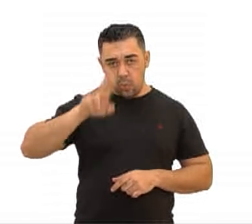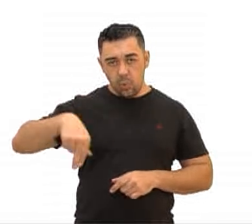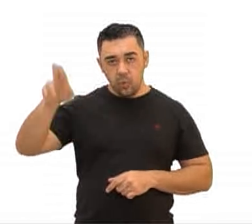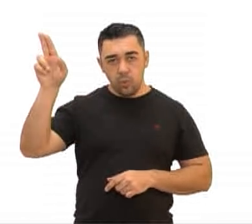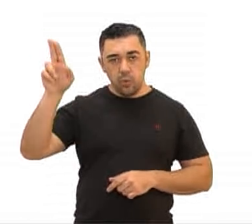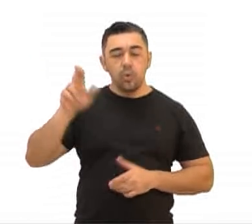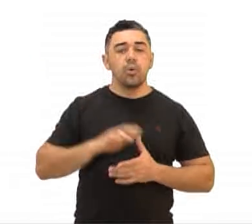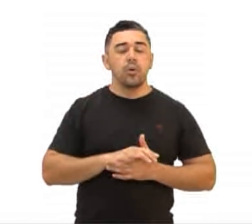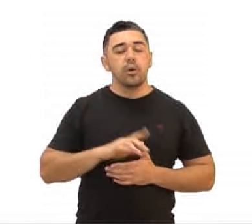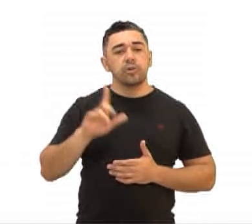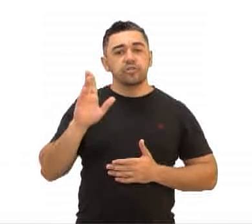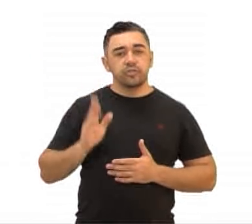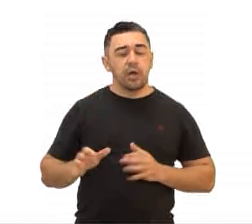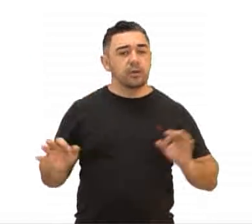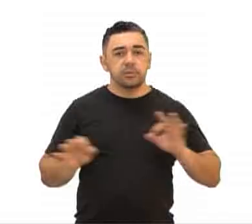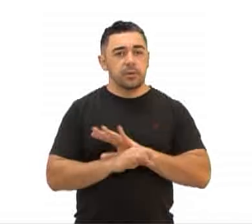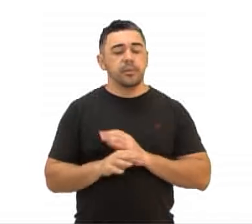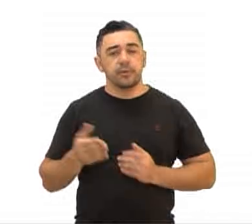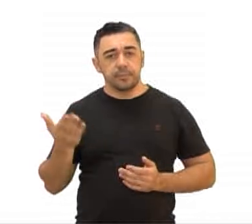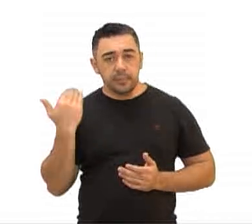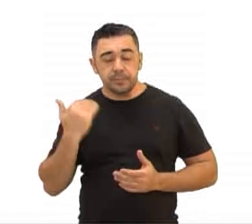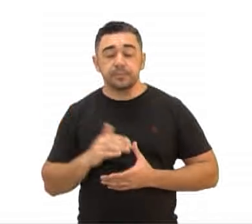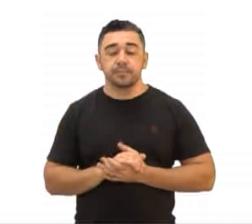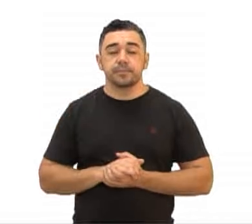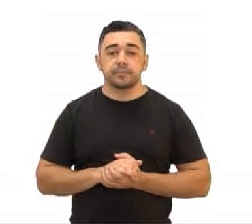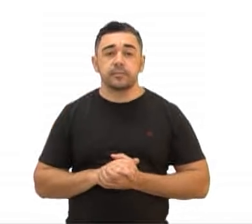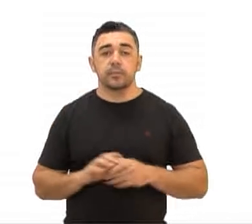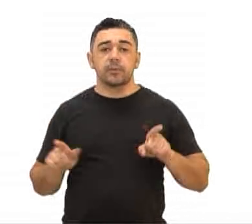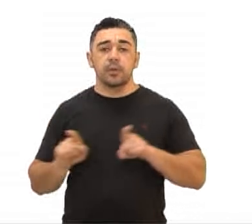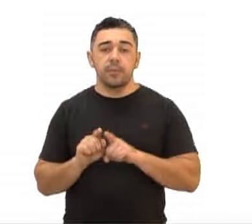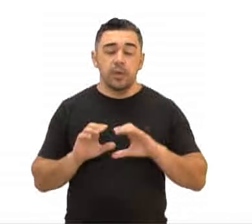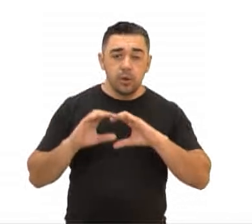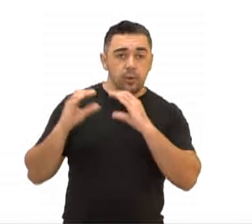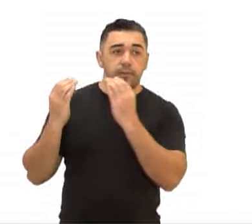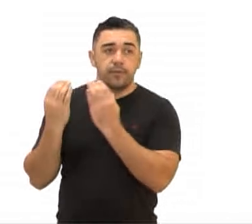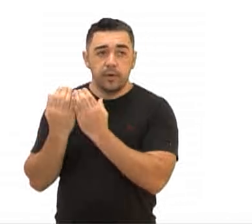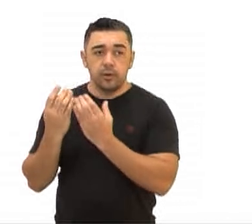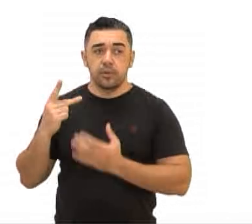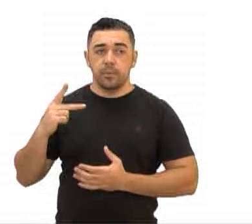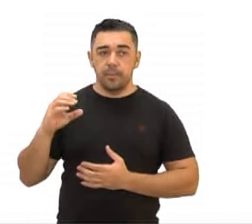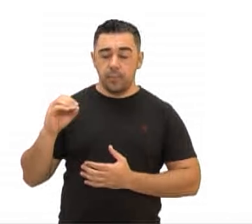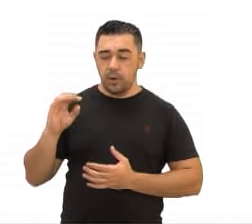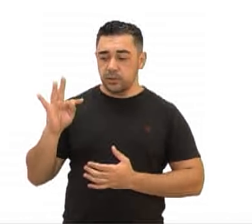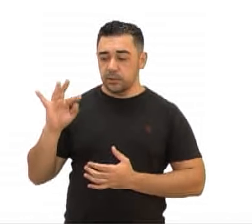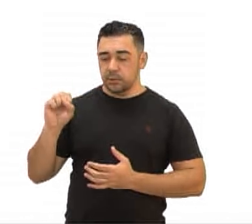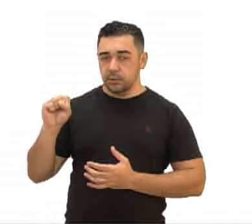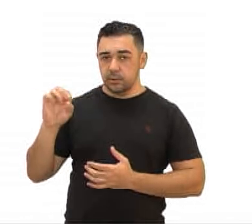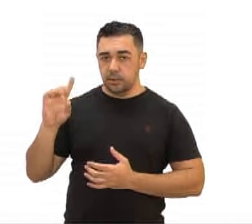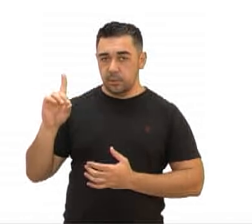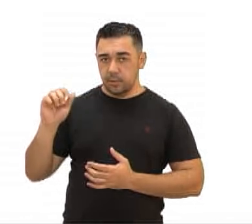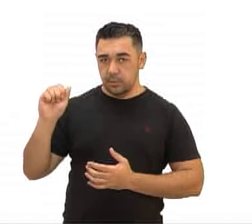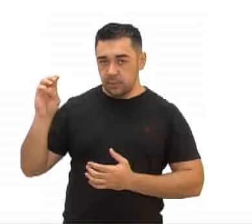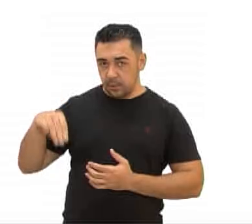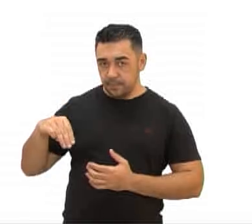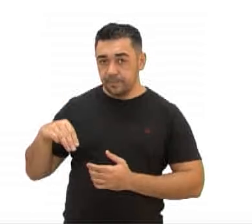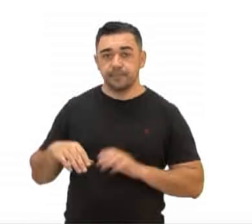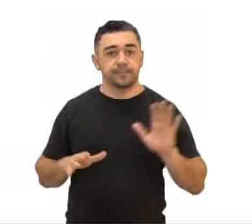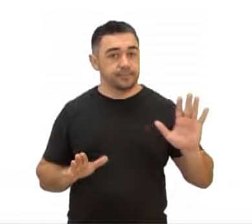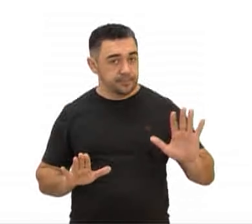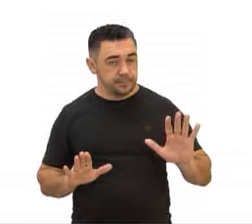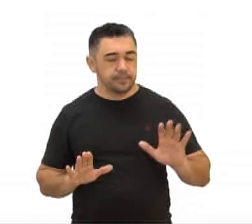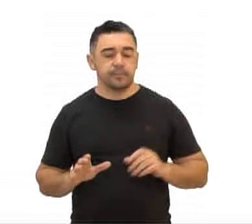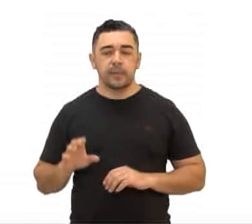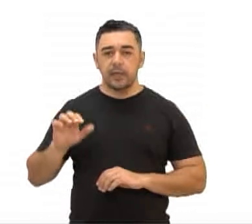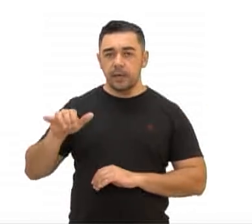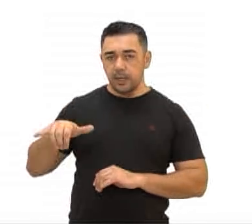a fracassada Liga das Nações. E a Conferência de Potsdam. Então, só retomando, Yalta. Então, a definição dessas